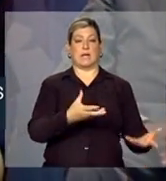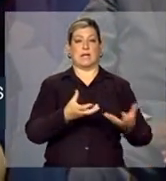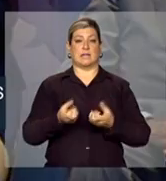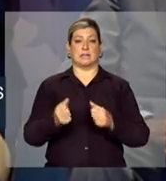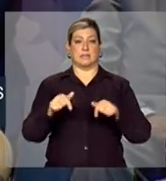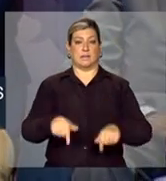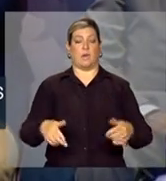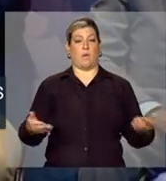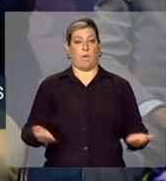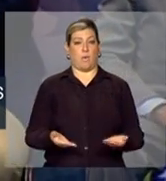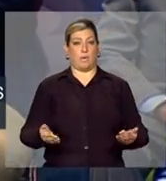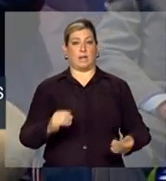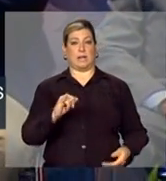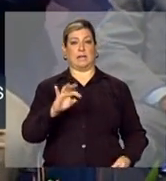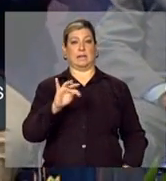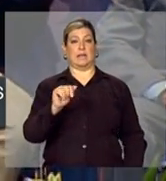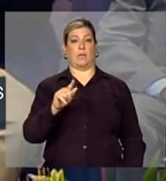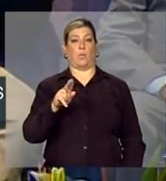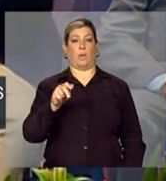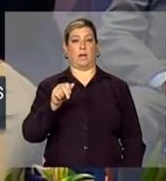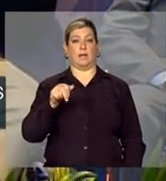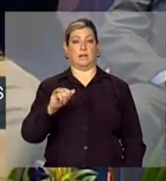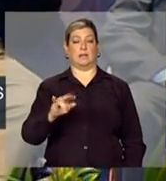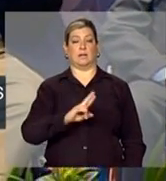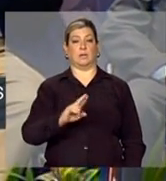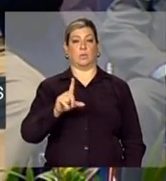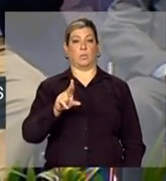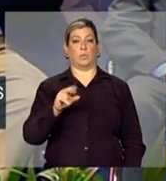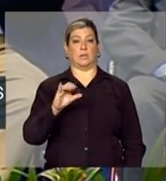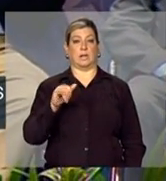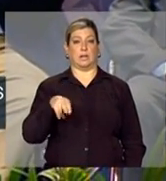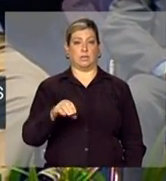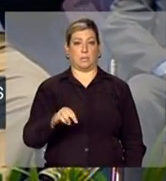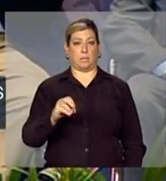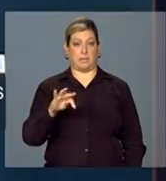hoje aqui em Itaguaí, o prefeito Luciano Mota.